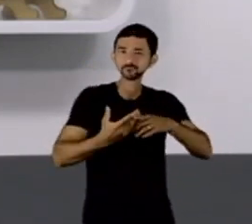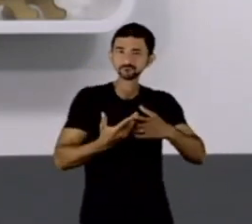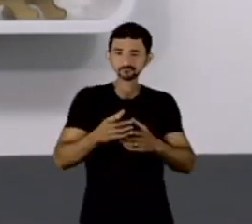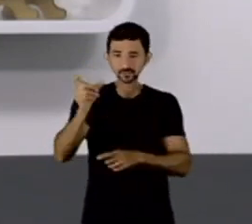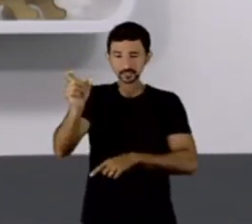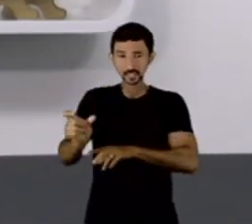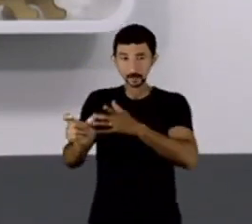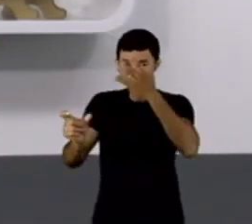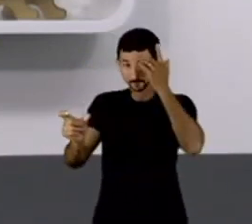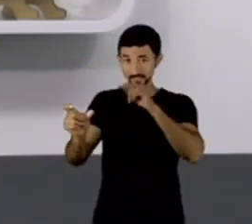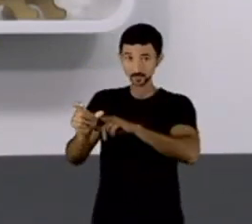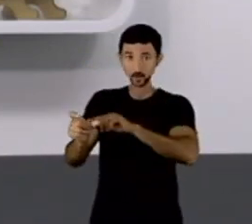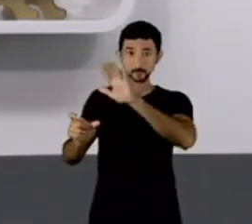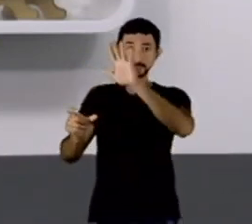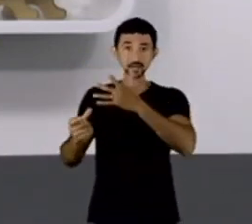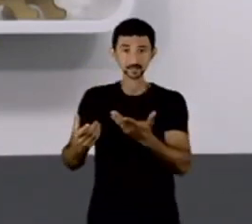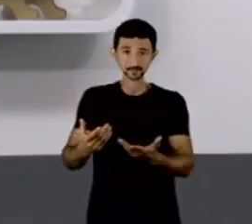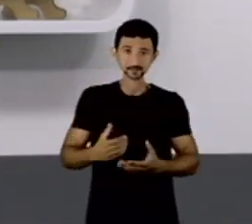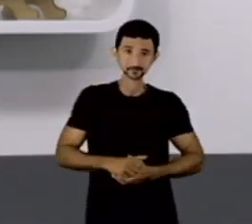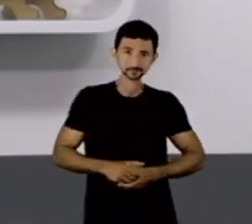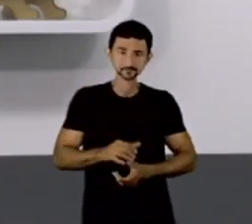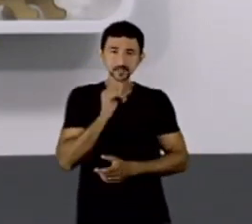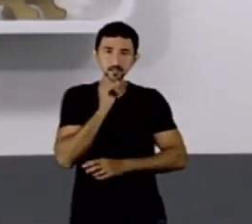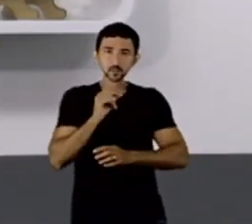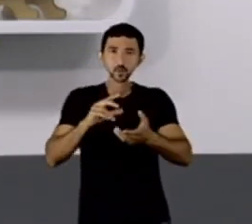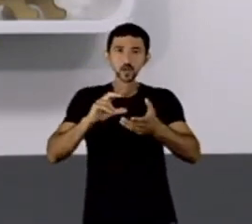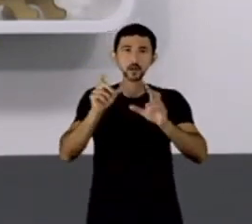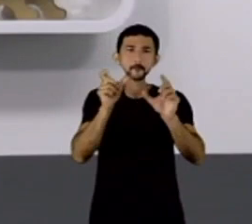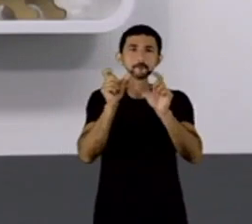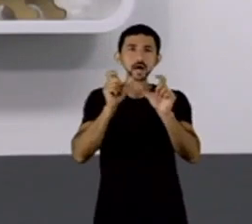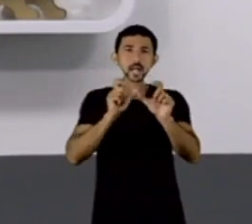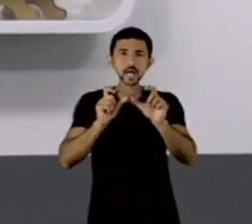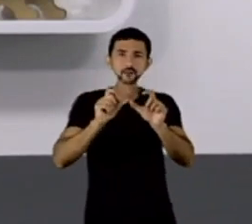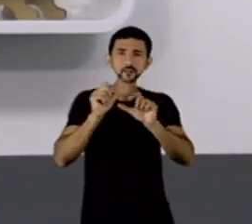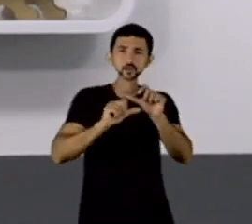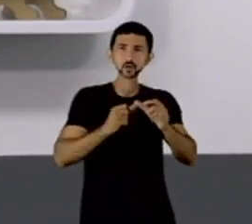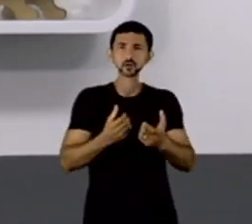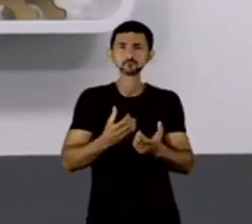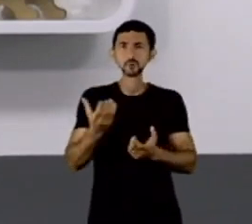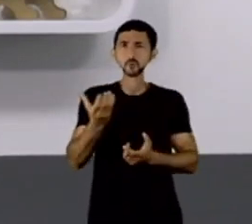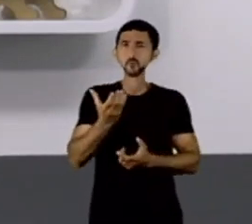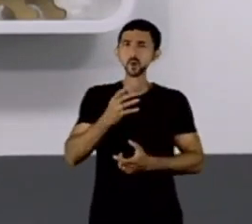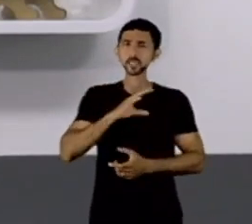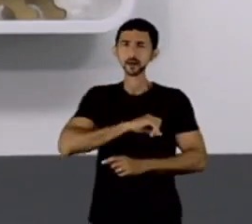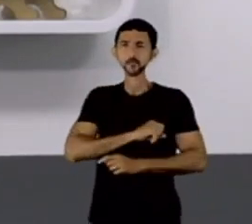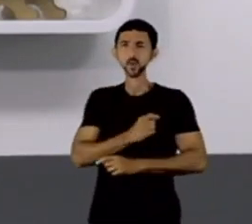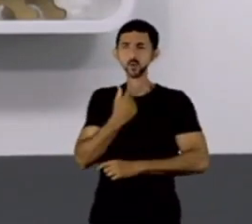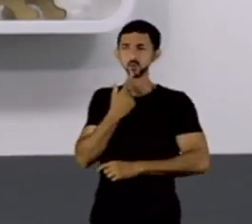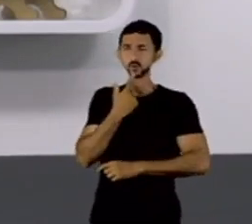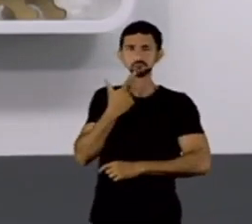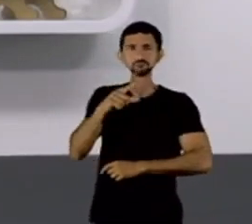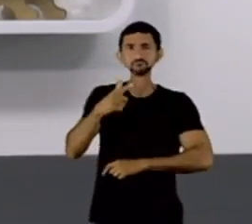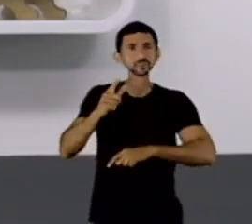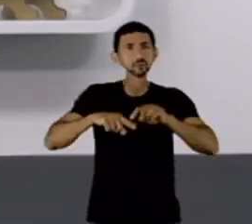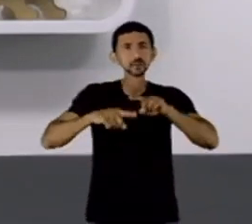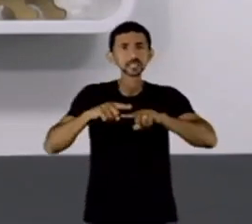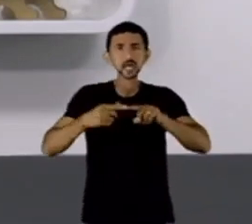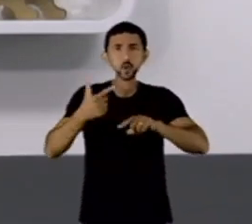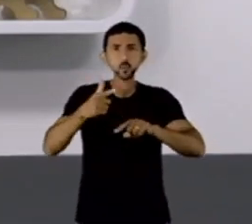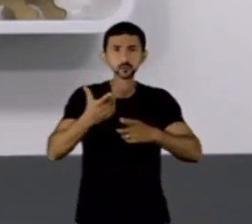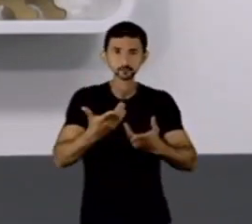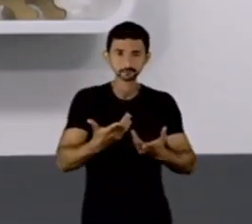uma expressão que adquiriu um novo contexto, moeda do amor. Nem existe materialmente isso. Mas